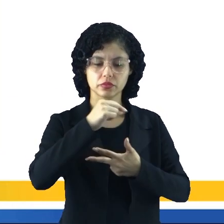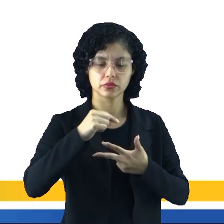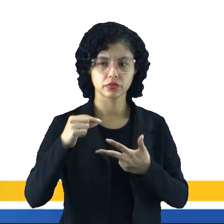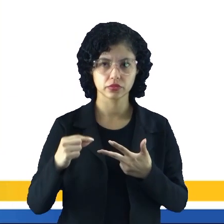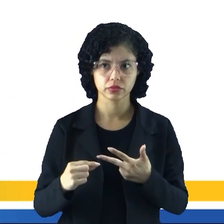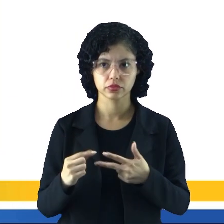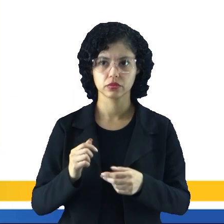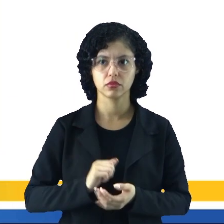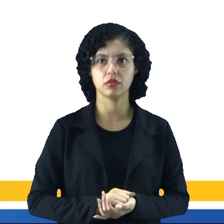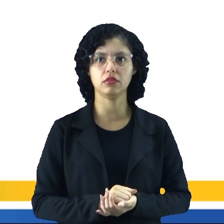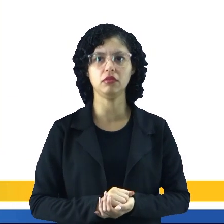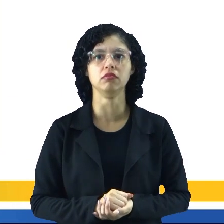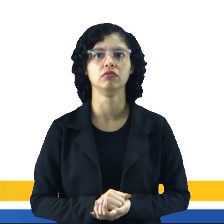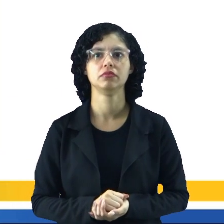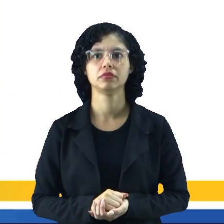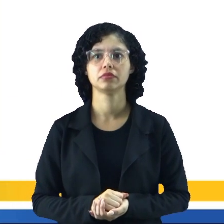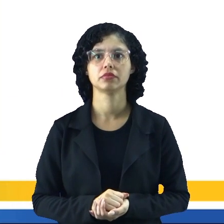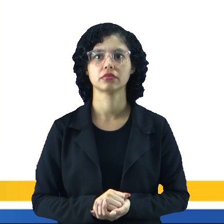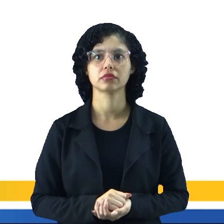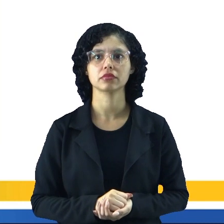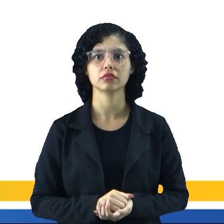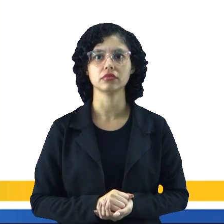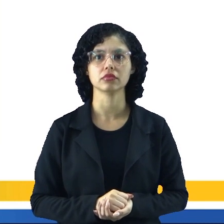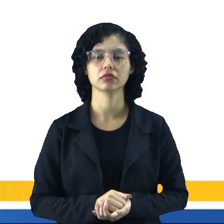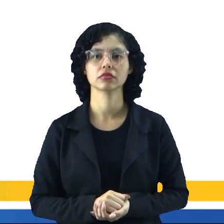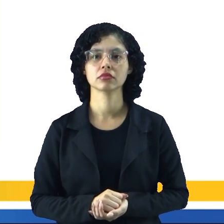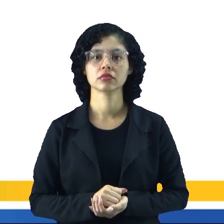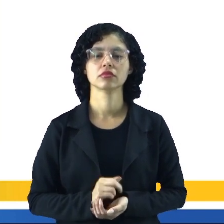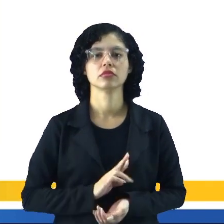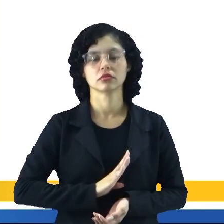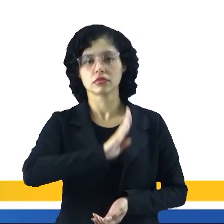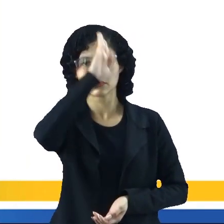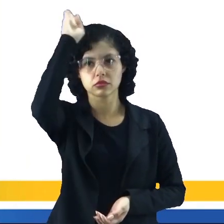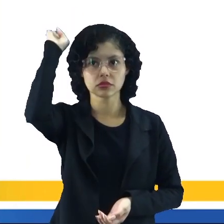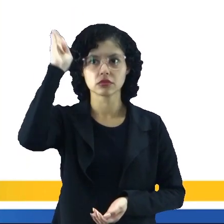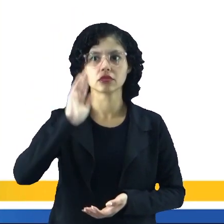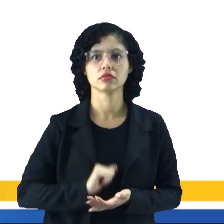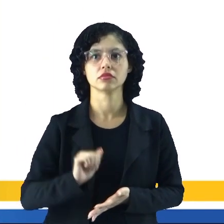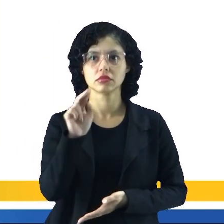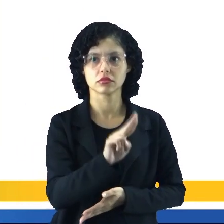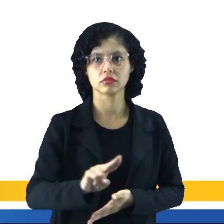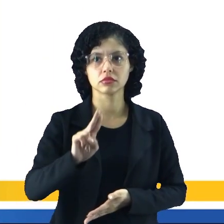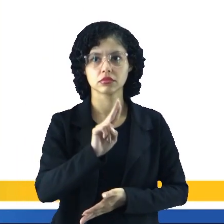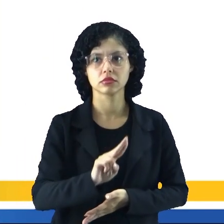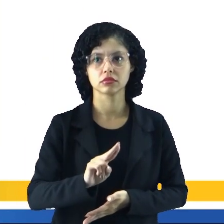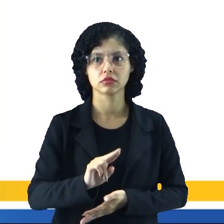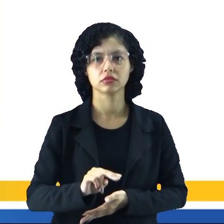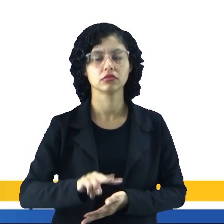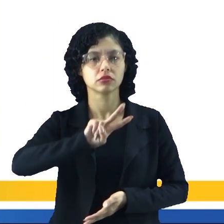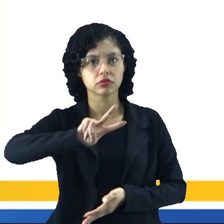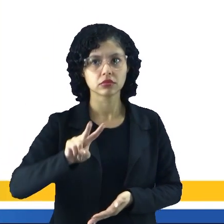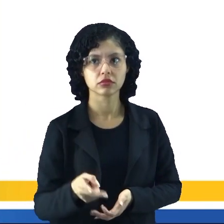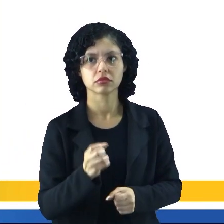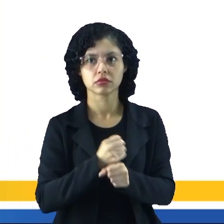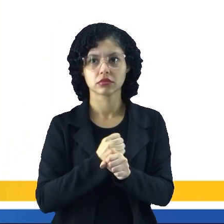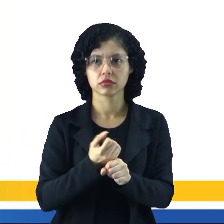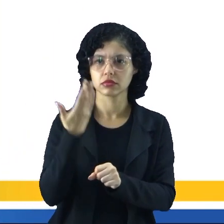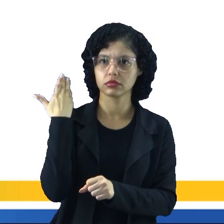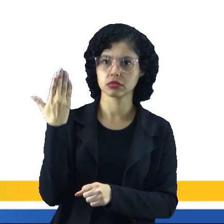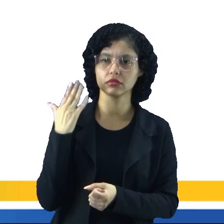também Romanos usavam redes sociais a dois mil anos diz livro